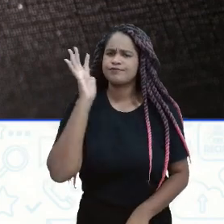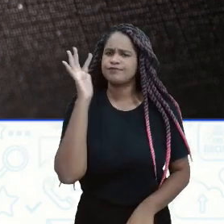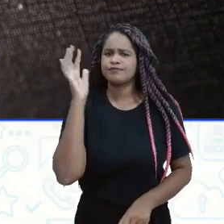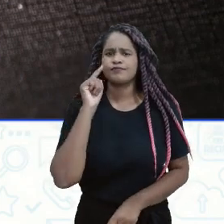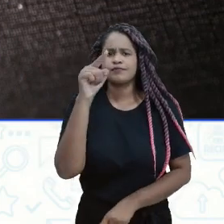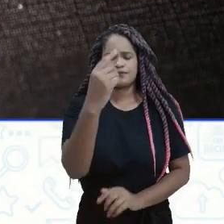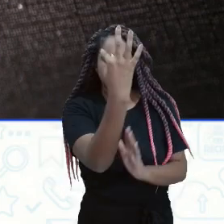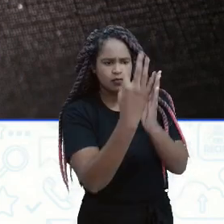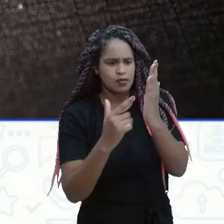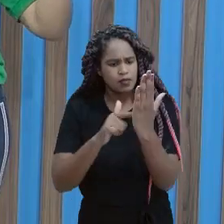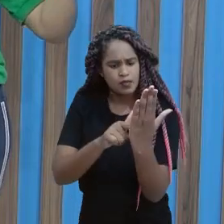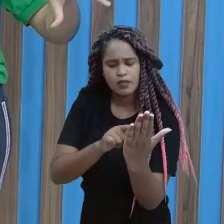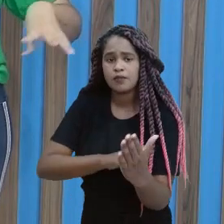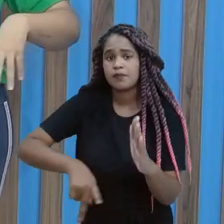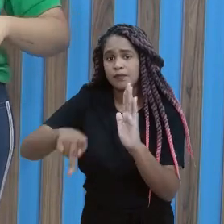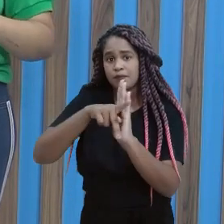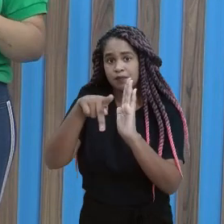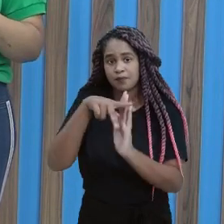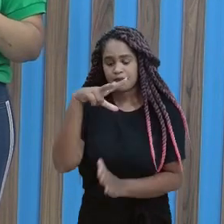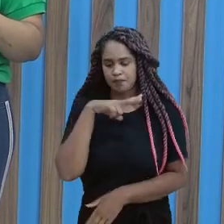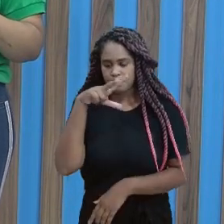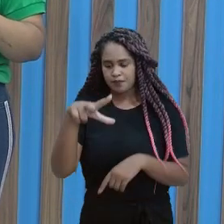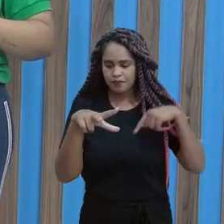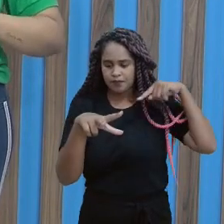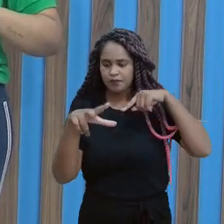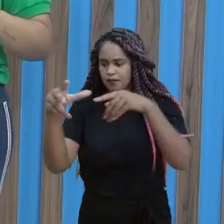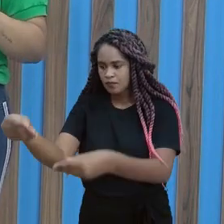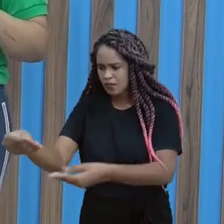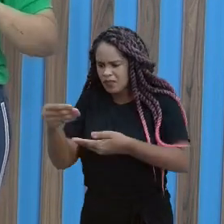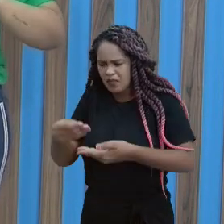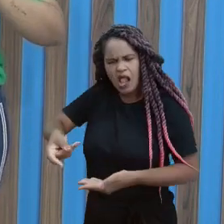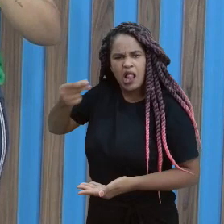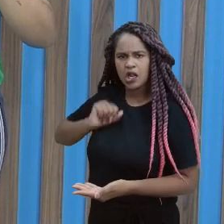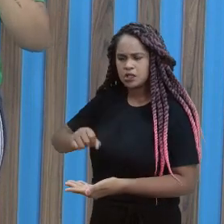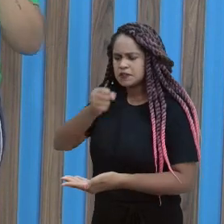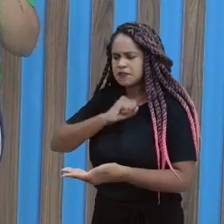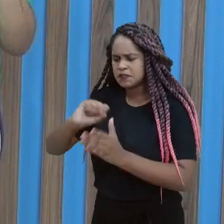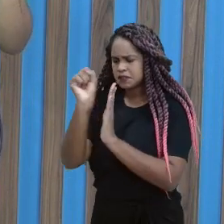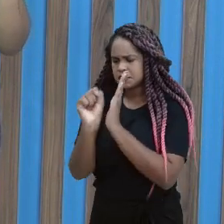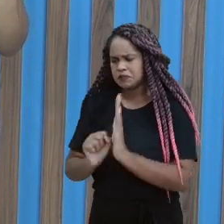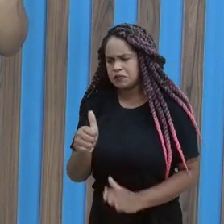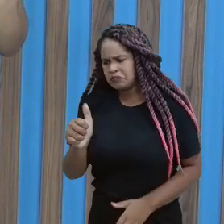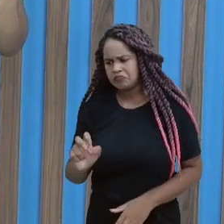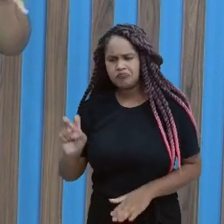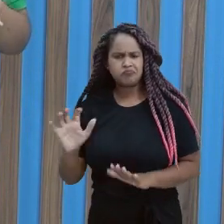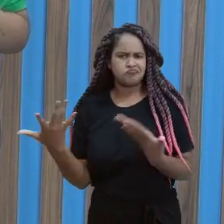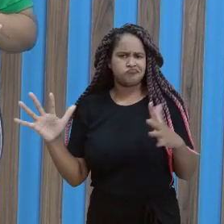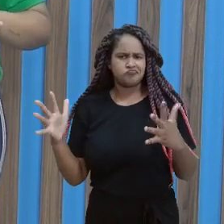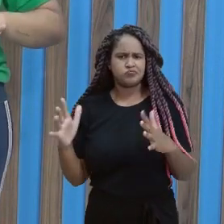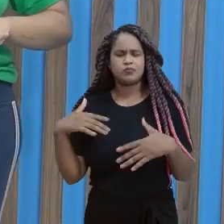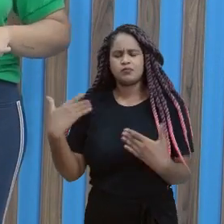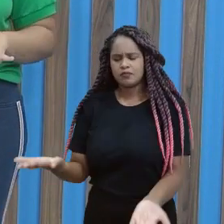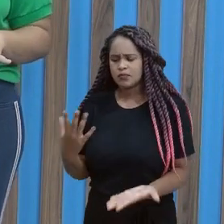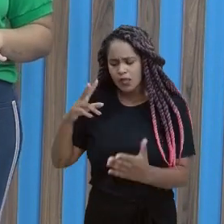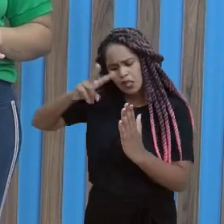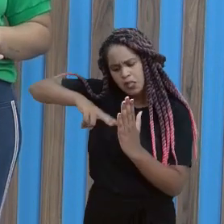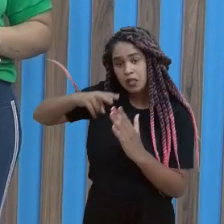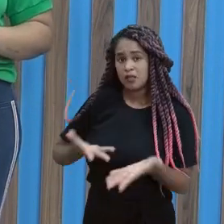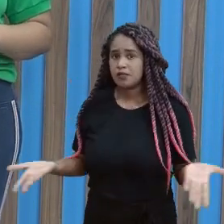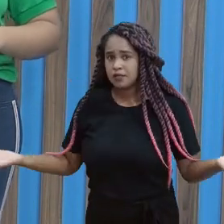um texto de português arcaico, vamos lá do século XV, e ler nos dias de